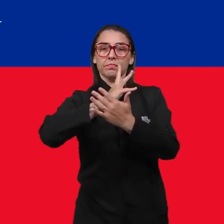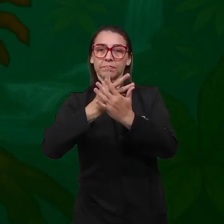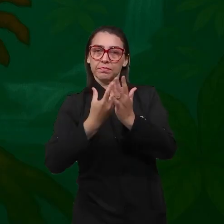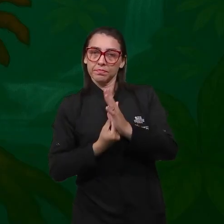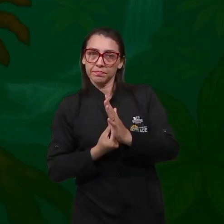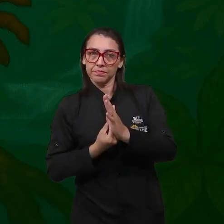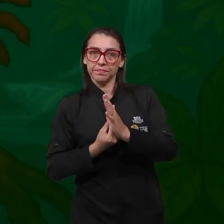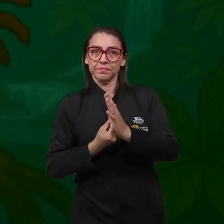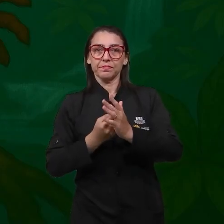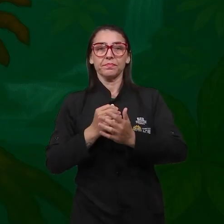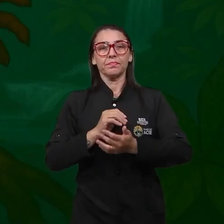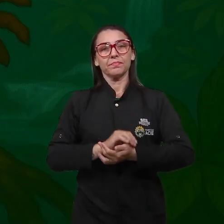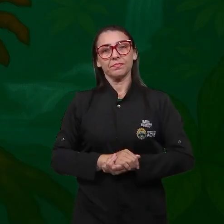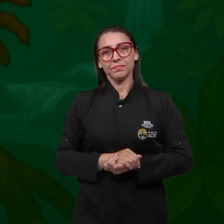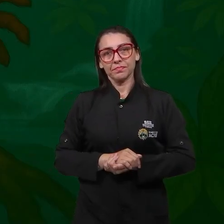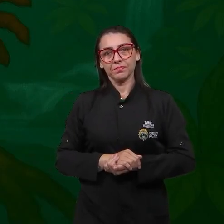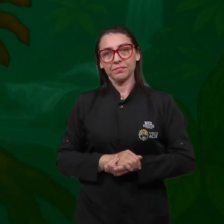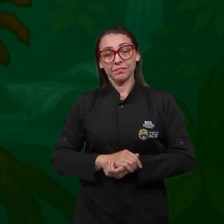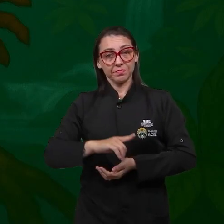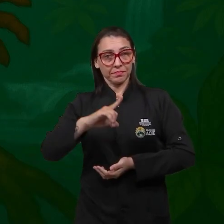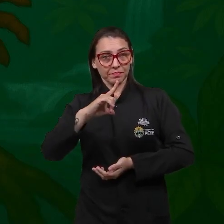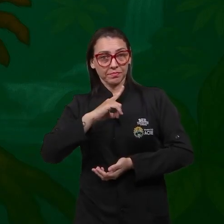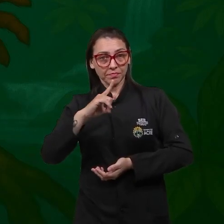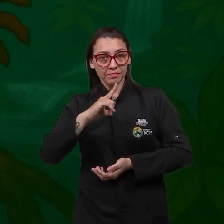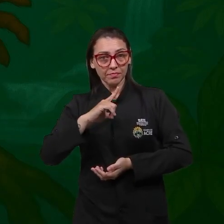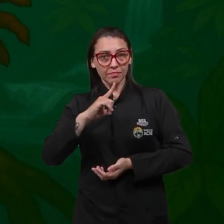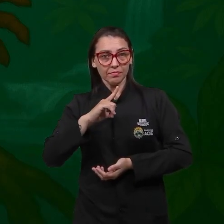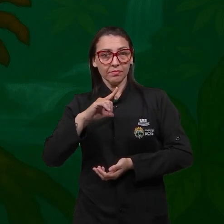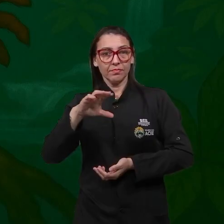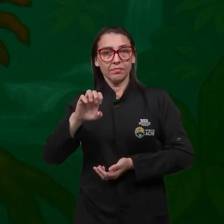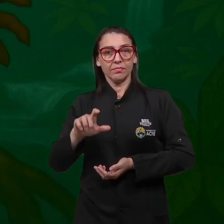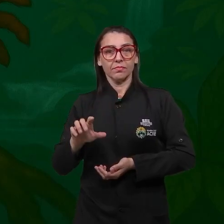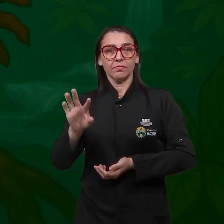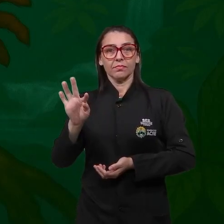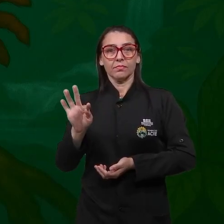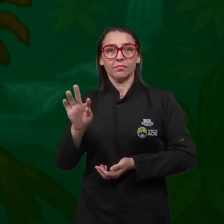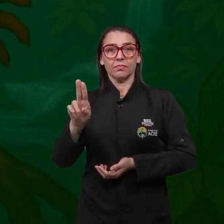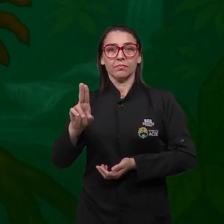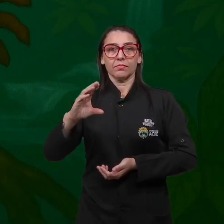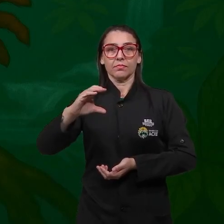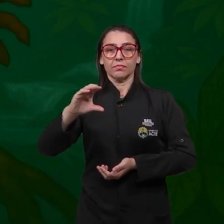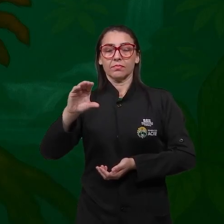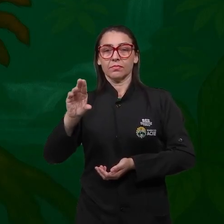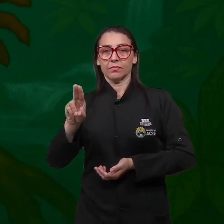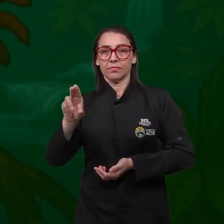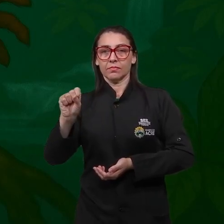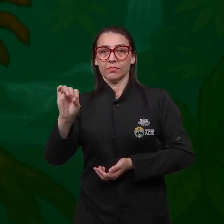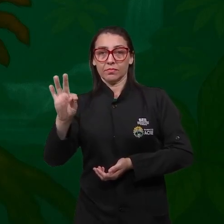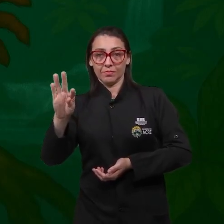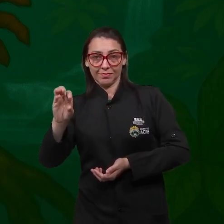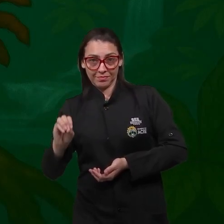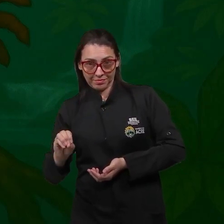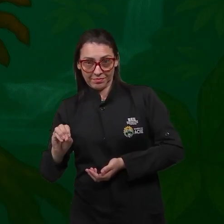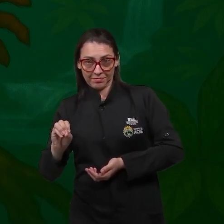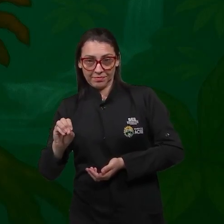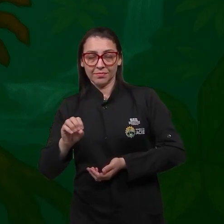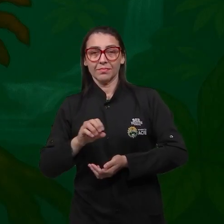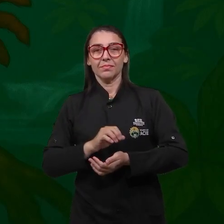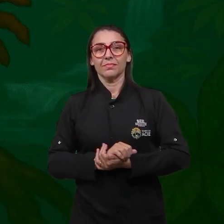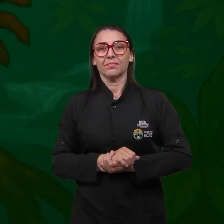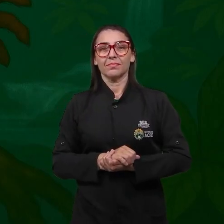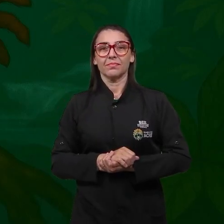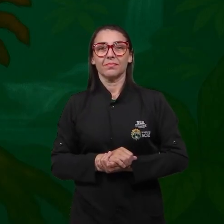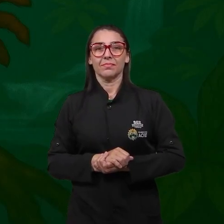Na Venezuela, nós temos uma lenda bem conhecida, que é El Tucucito,